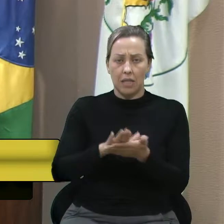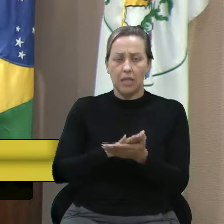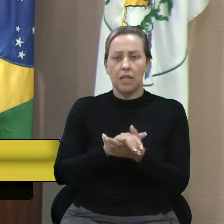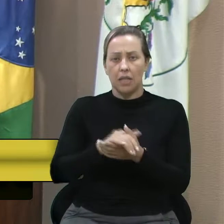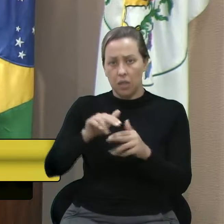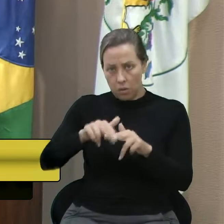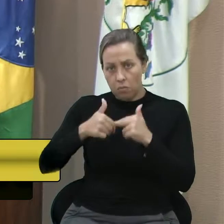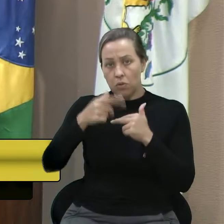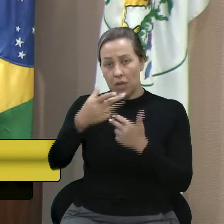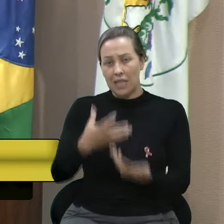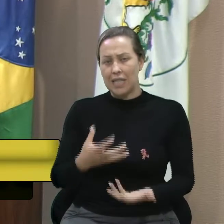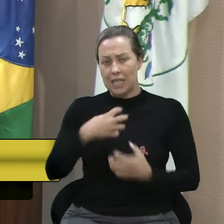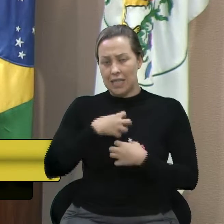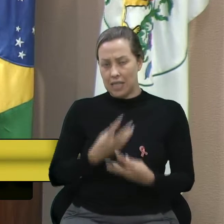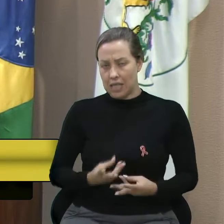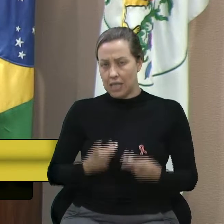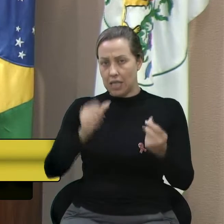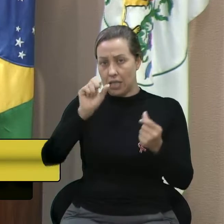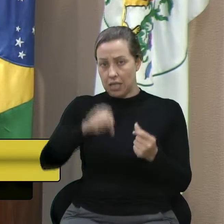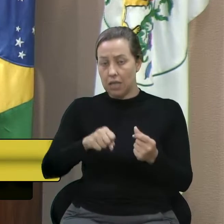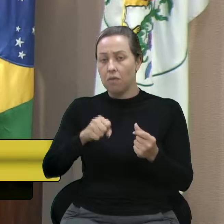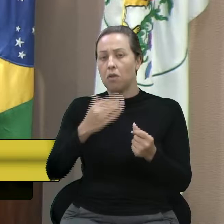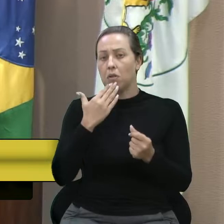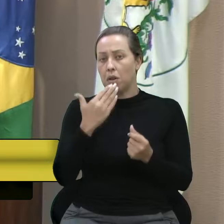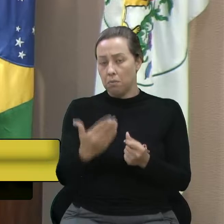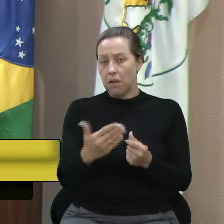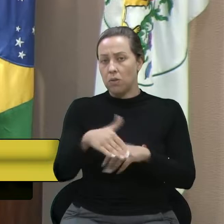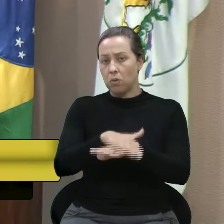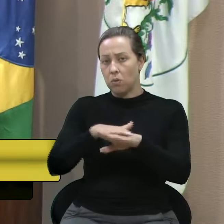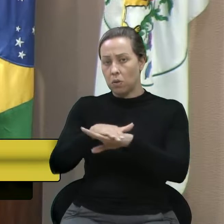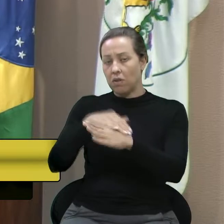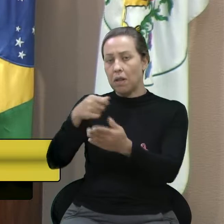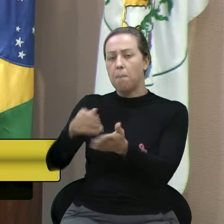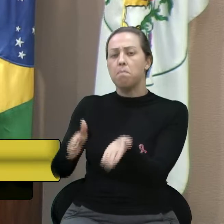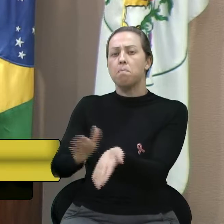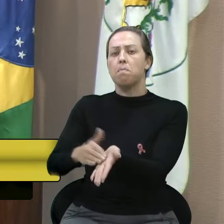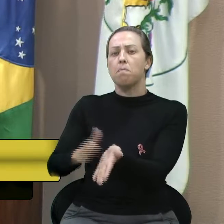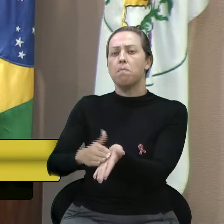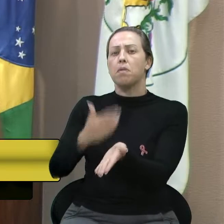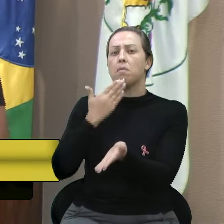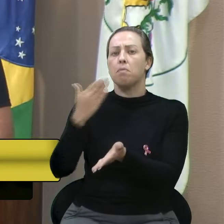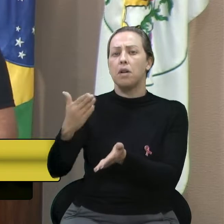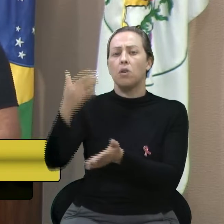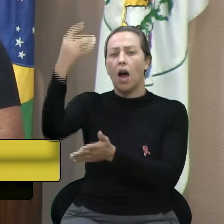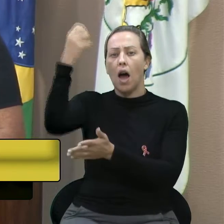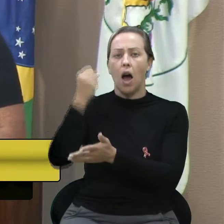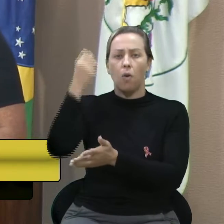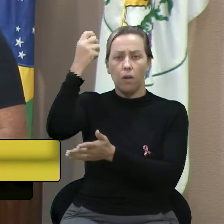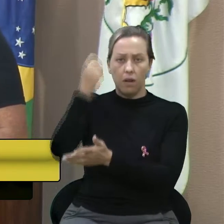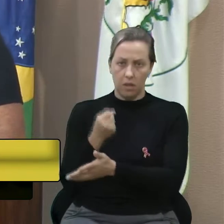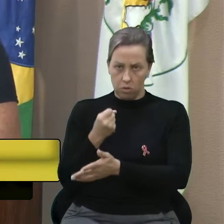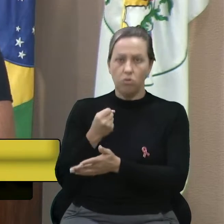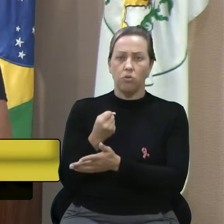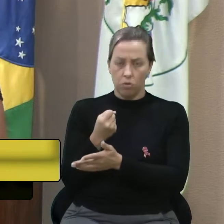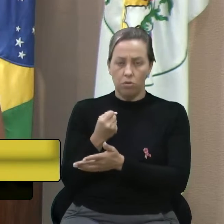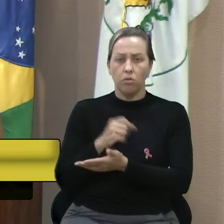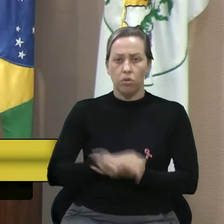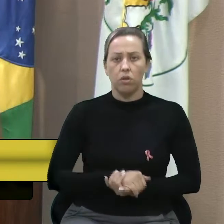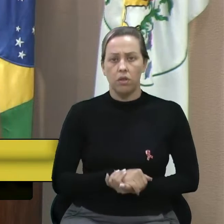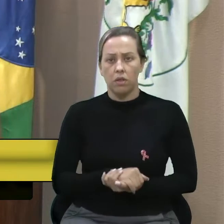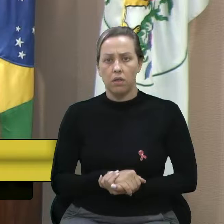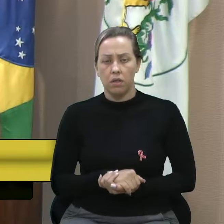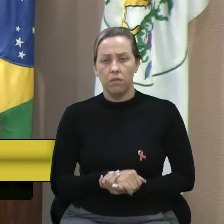o senhor é sensível a isso, peço que estenda essa cobrança ao governador